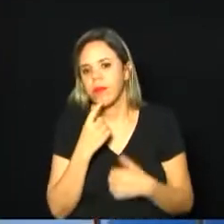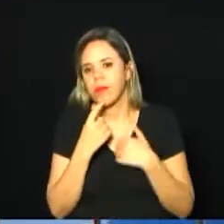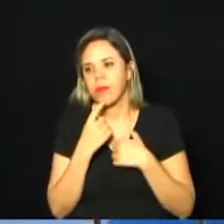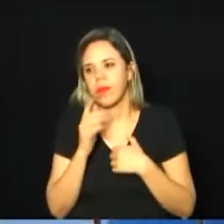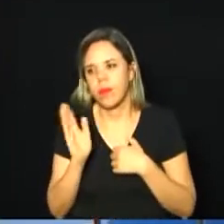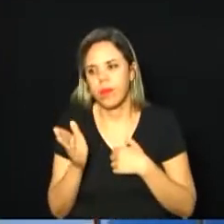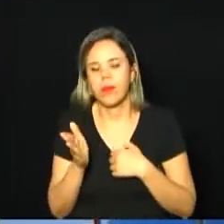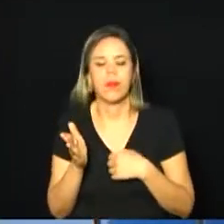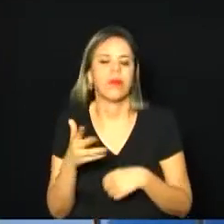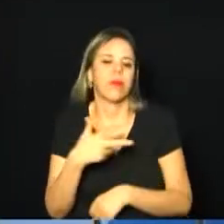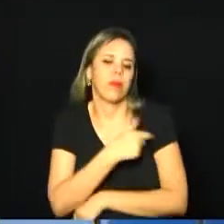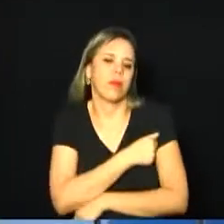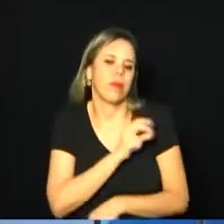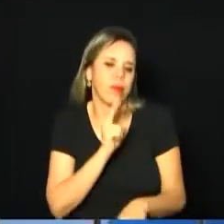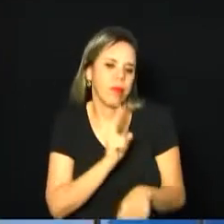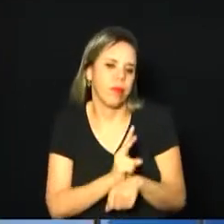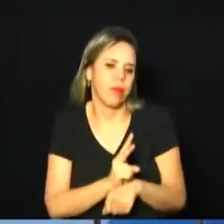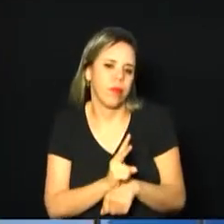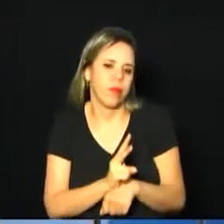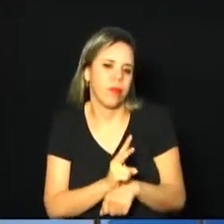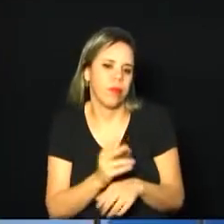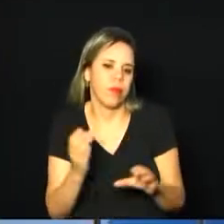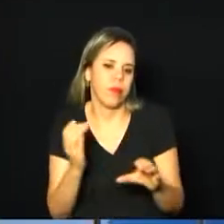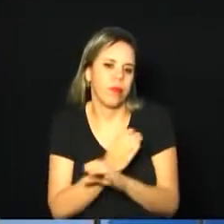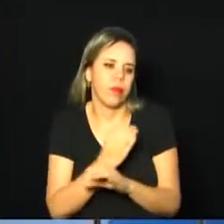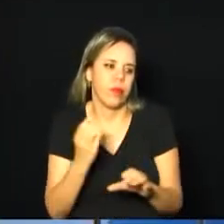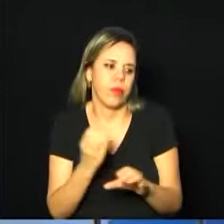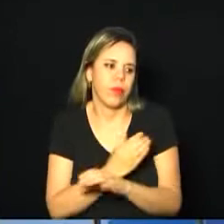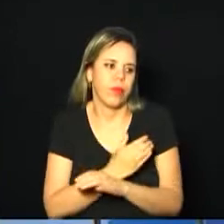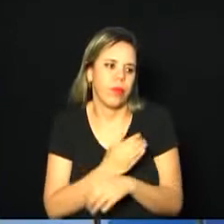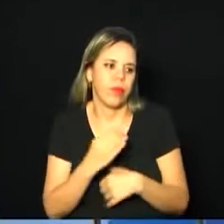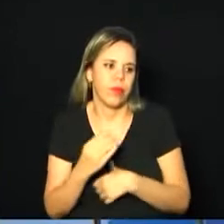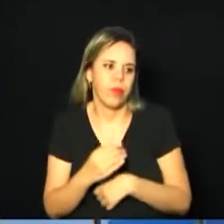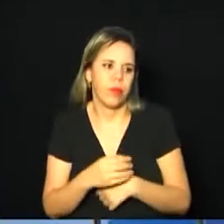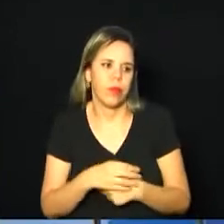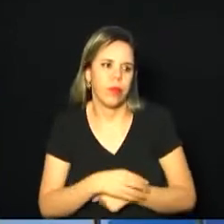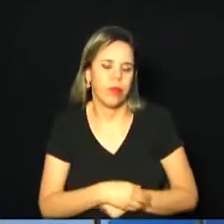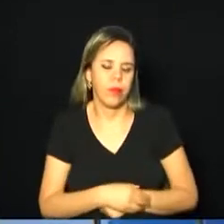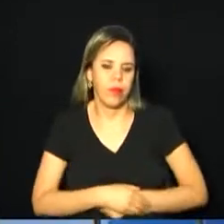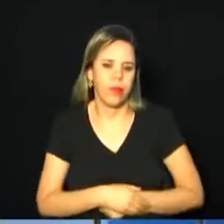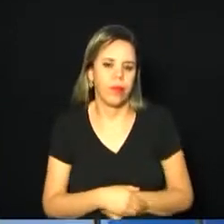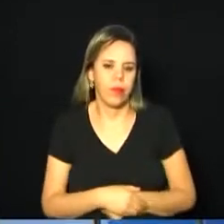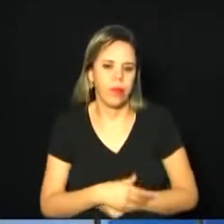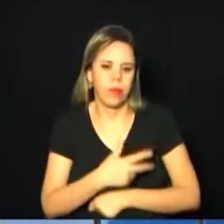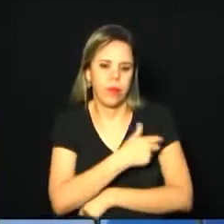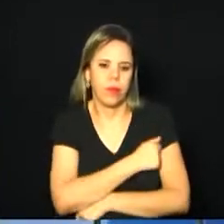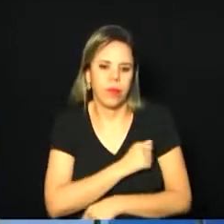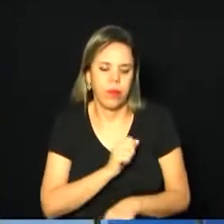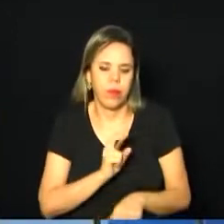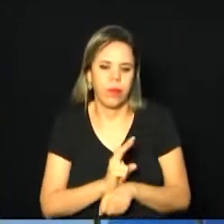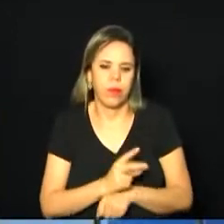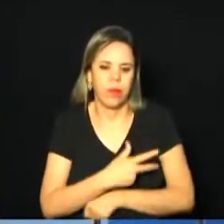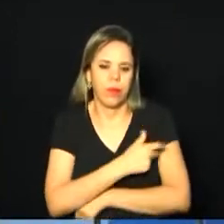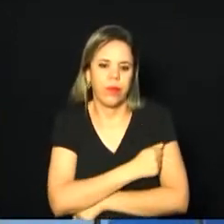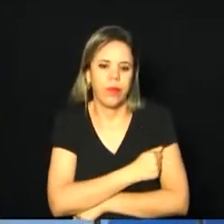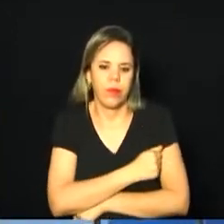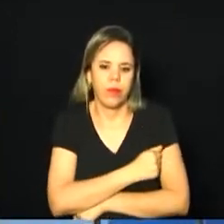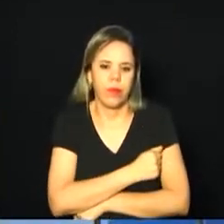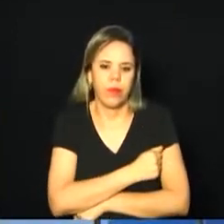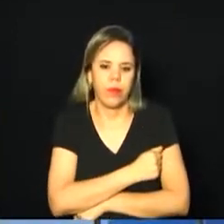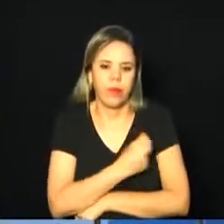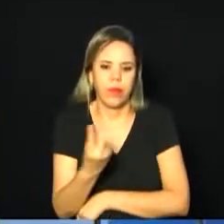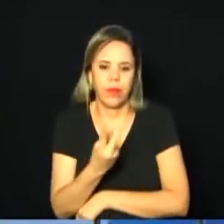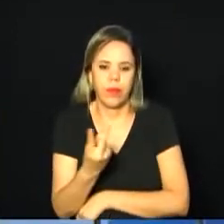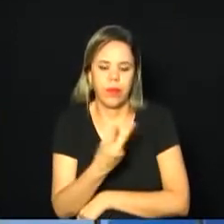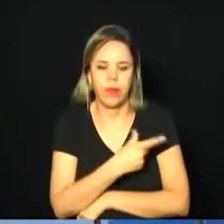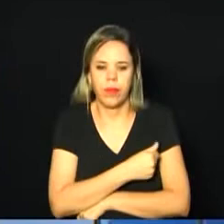já estão imunizados com o ciclo completo ou seja ou foram imunizados com as vacinas que são